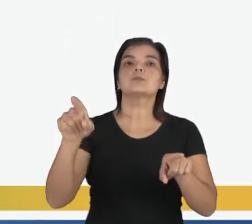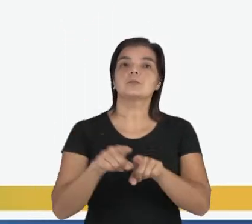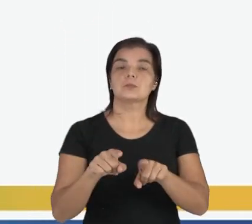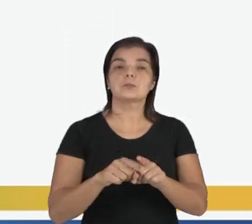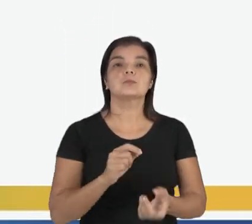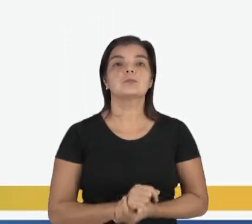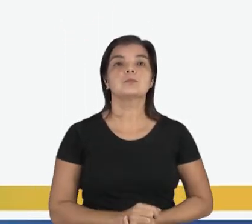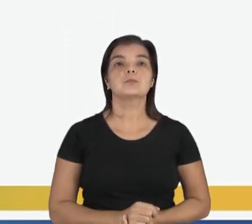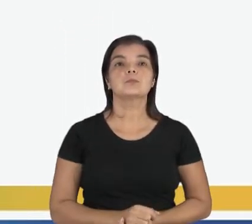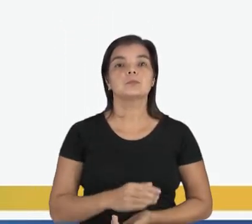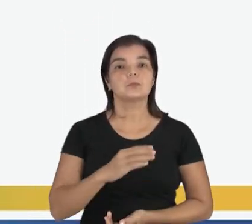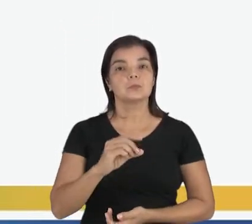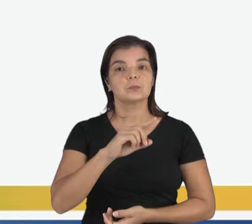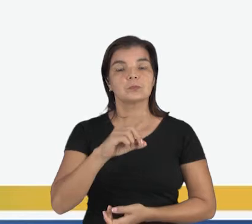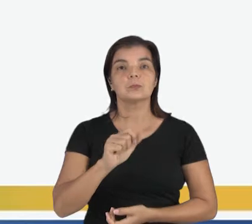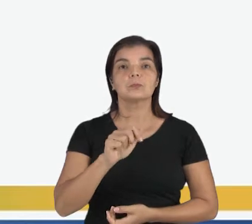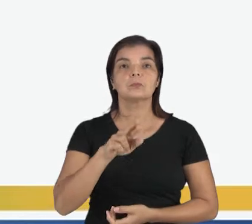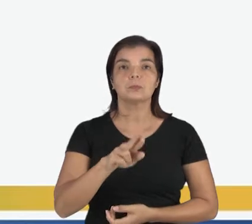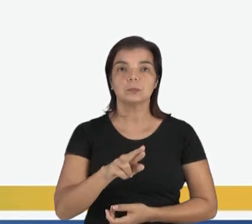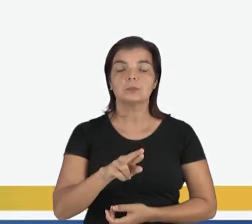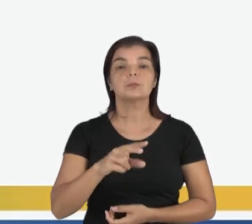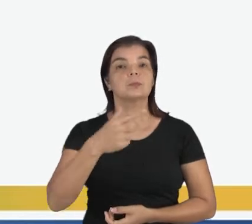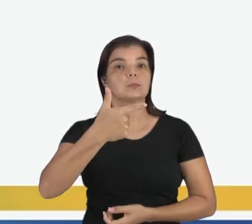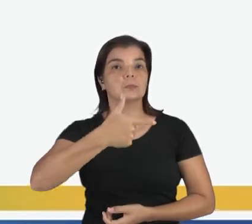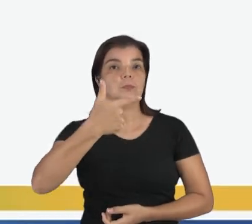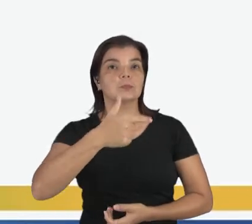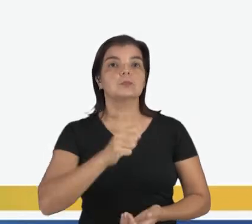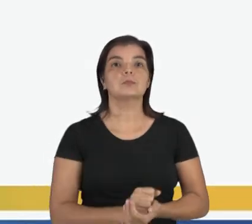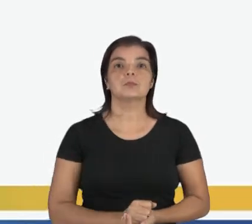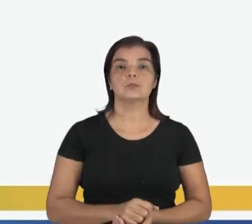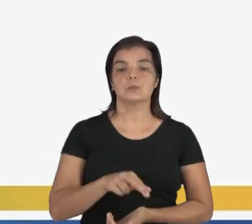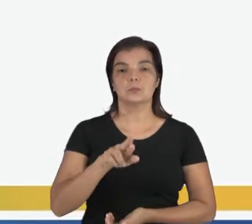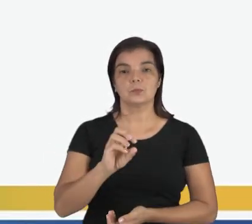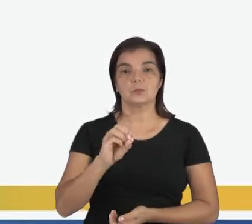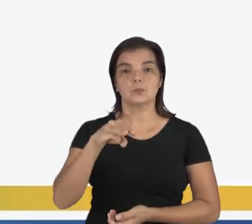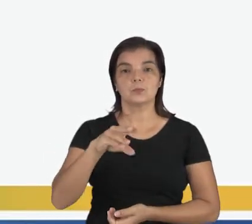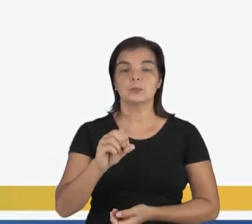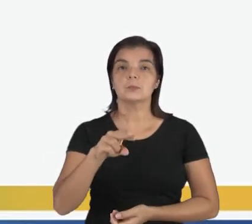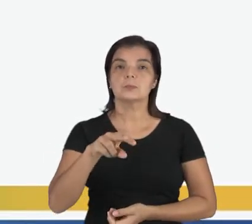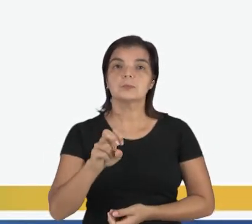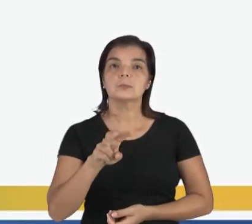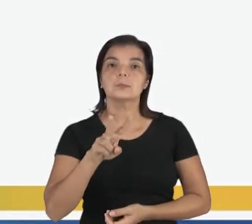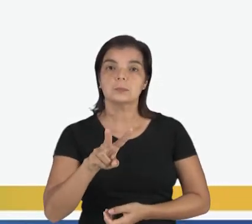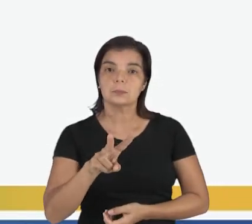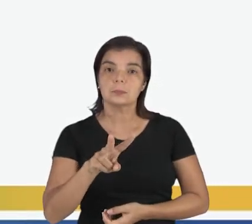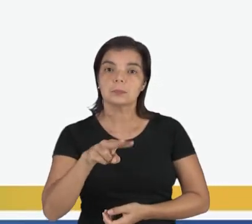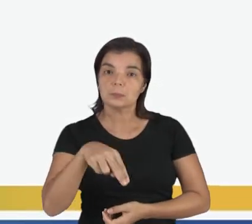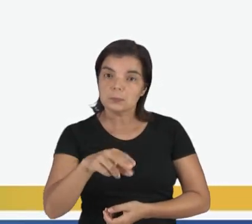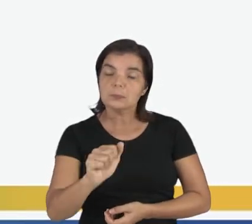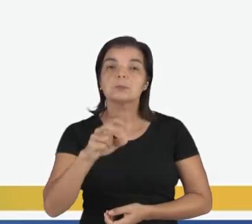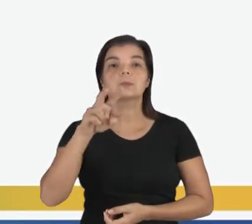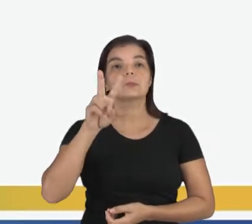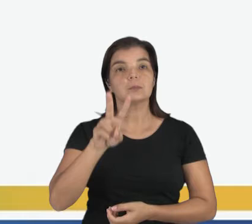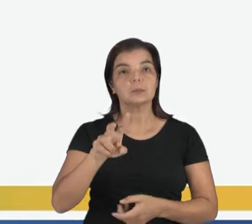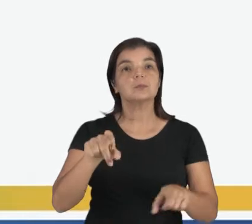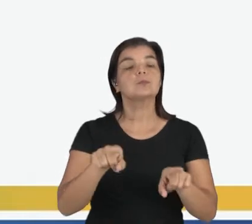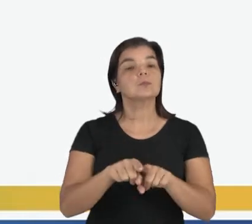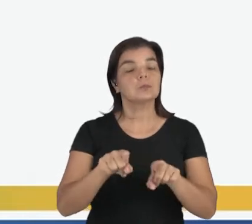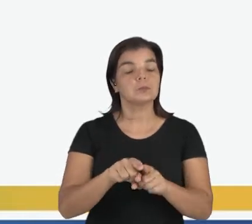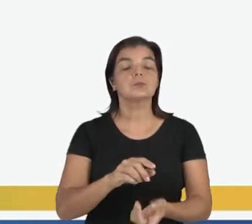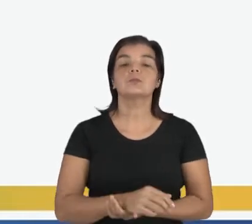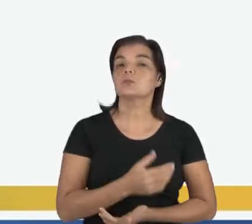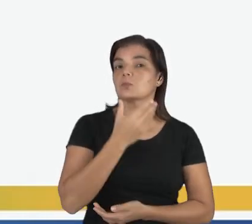absolutista, com o czar Nicolau II, da dinastia Romanov. E aí, pessoal, o czar era